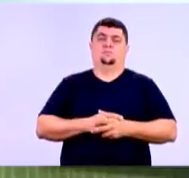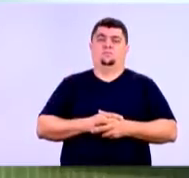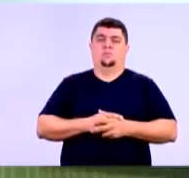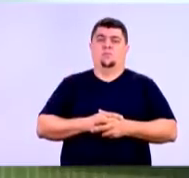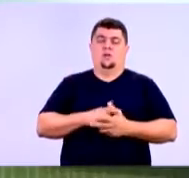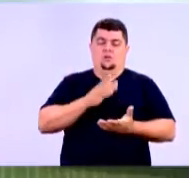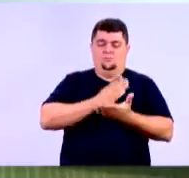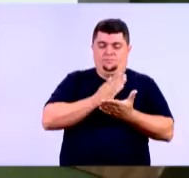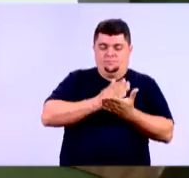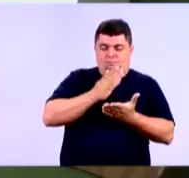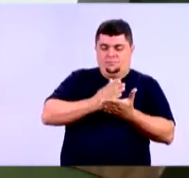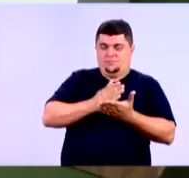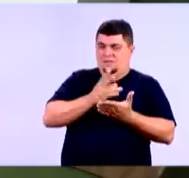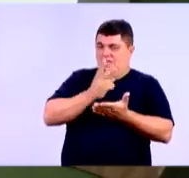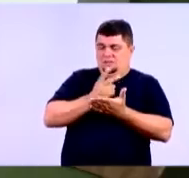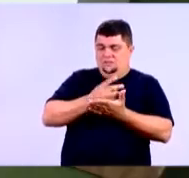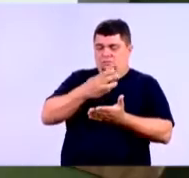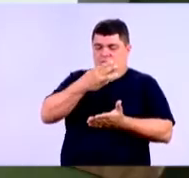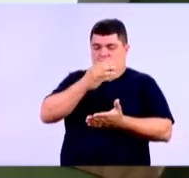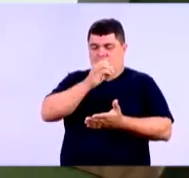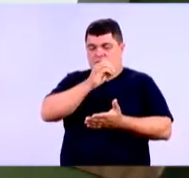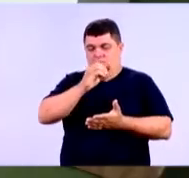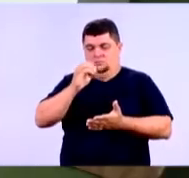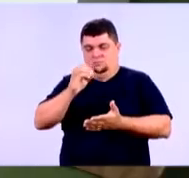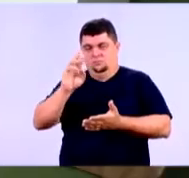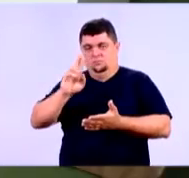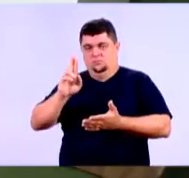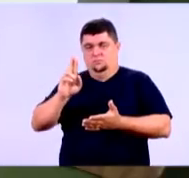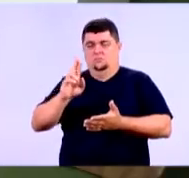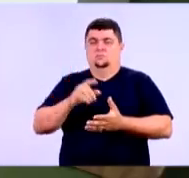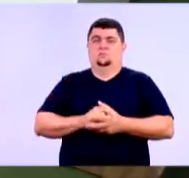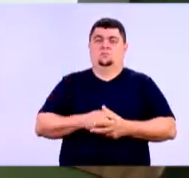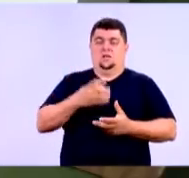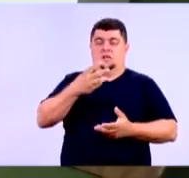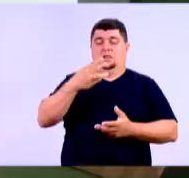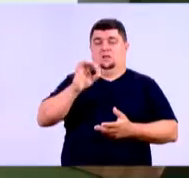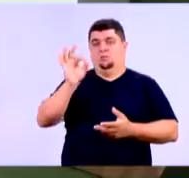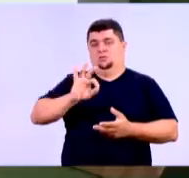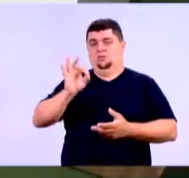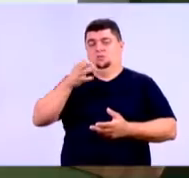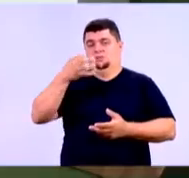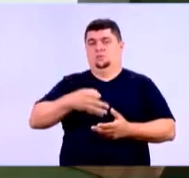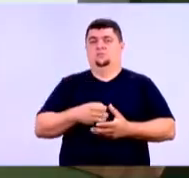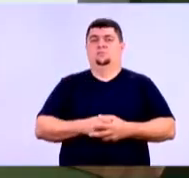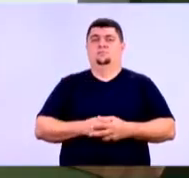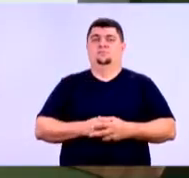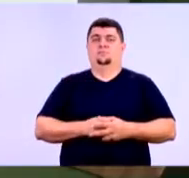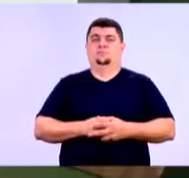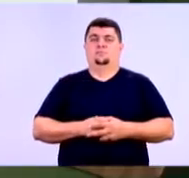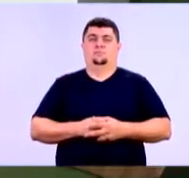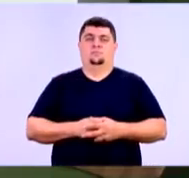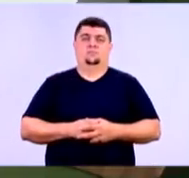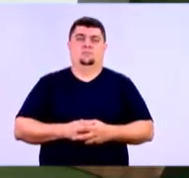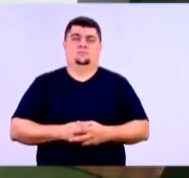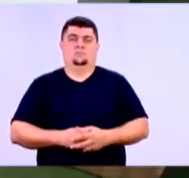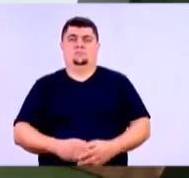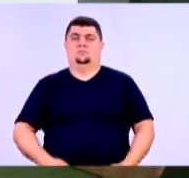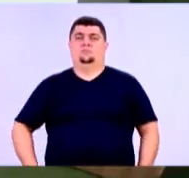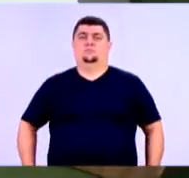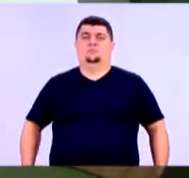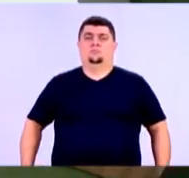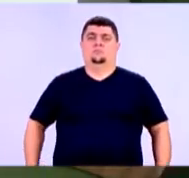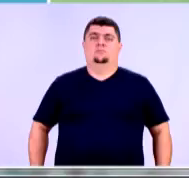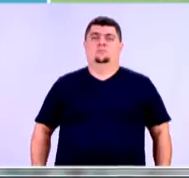a parcela que eu vou conceder a ela não pode exceder esses 30%. A gente vai discutir um pouquinho mais, né, disso? Sim, a gente vai entrar mais a fundo nesse tema.